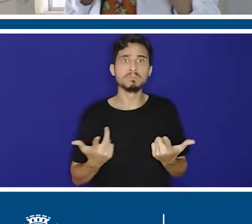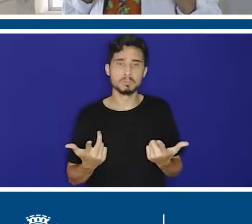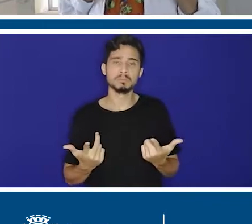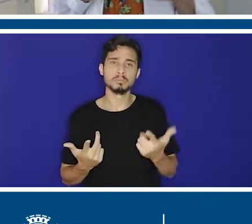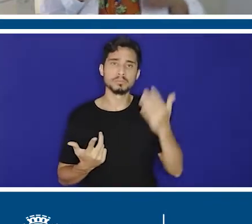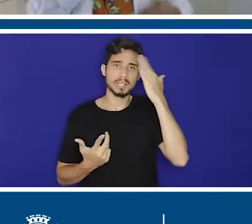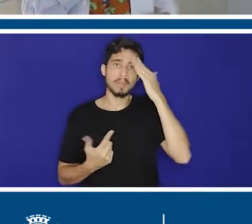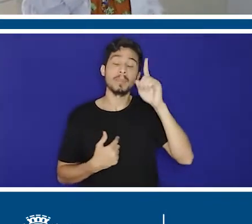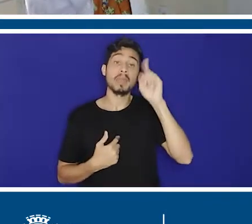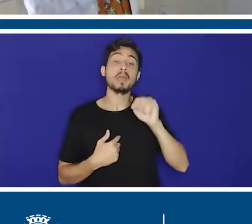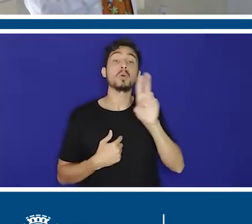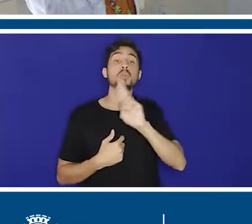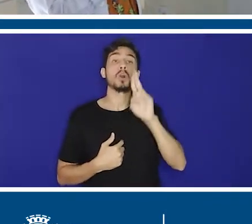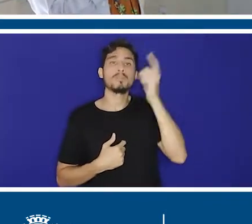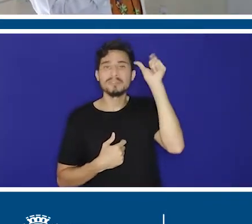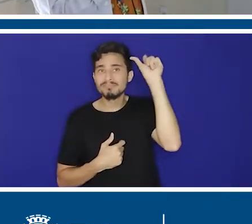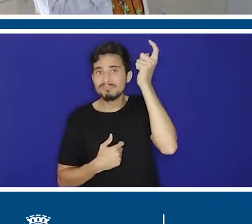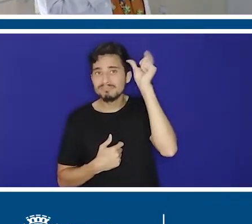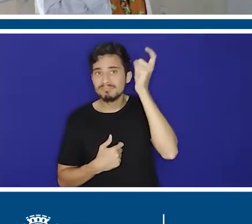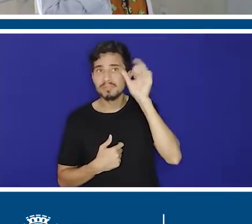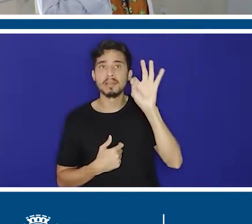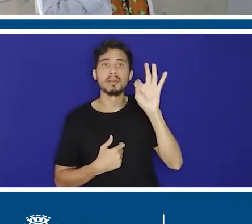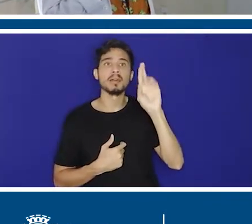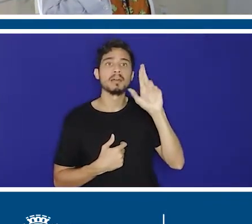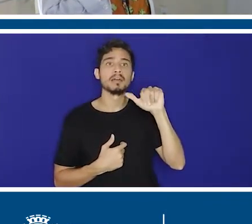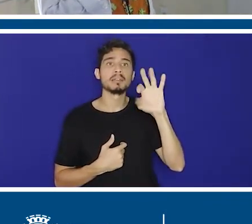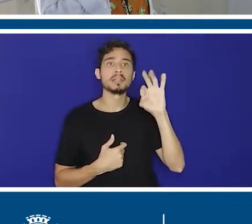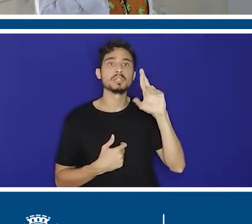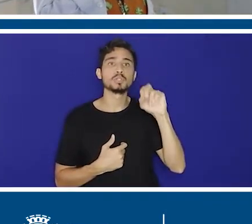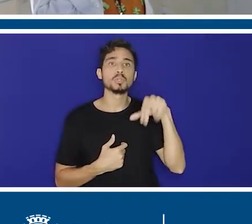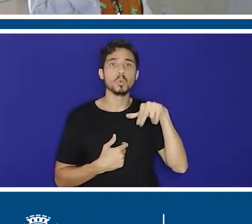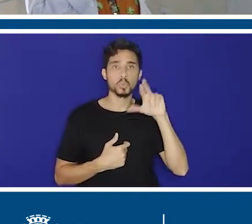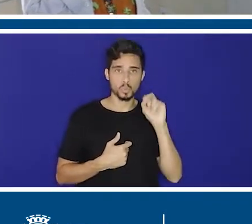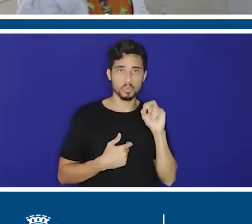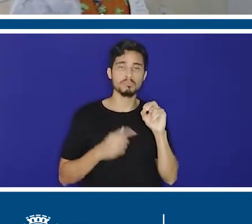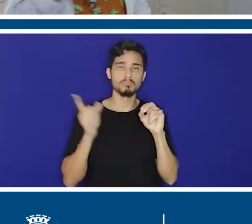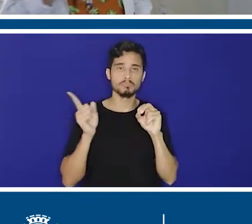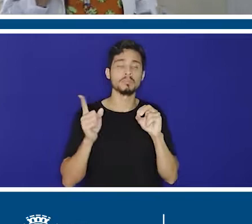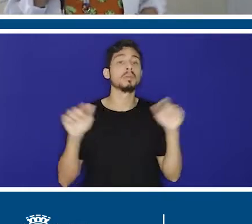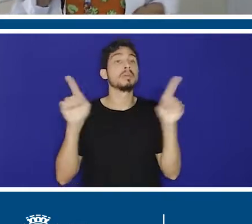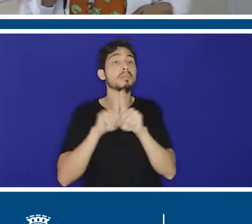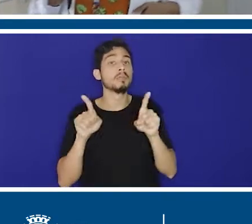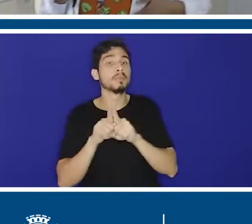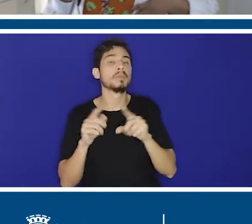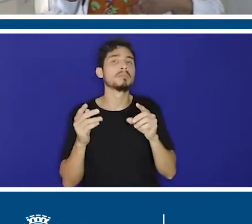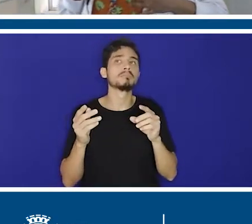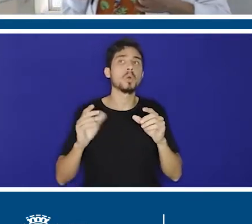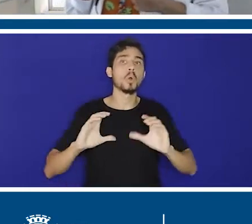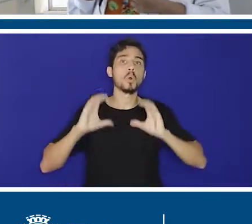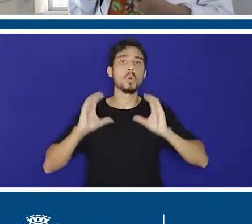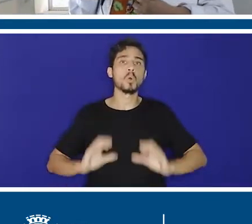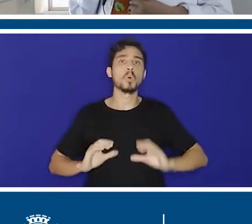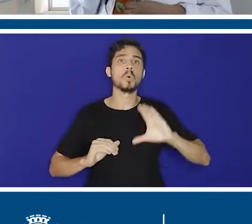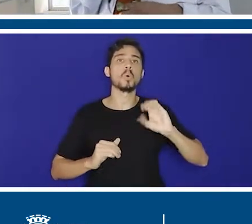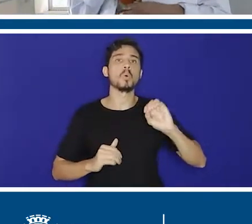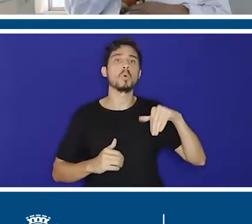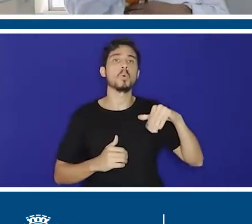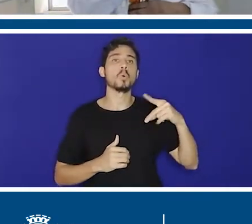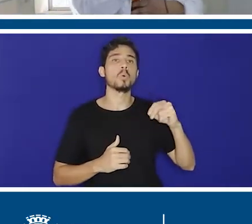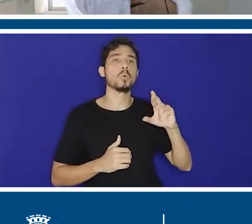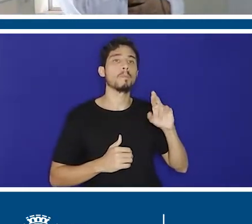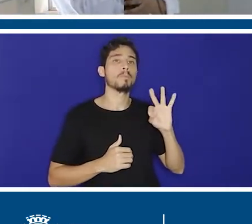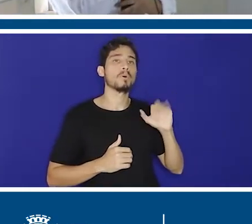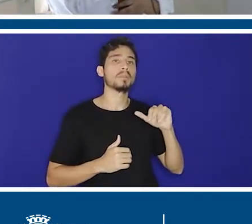humor, que é algo também que a gente trata muito. Os moduladores do comportamento, esses são